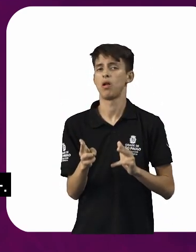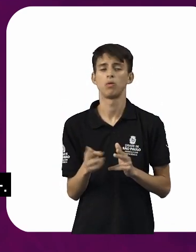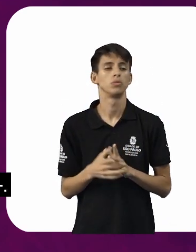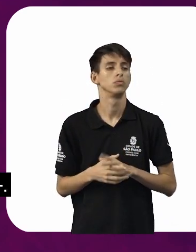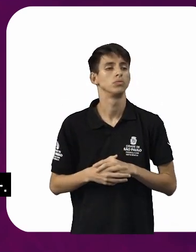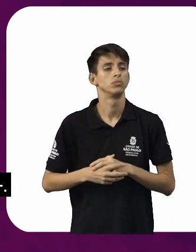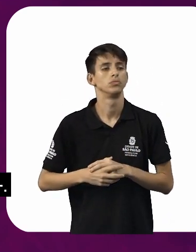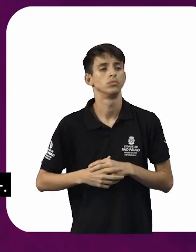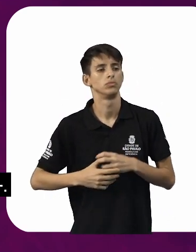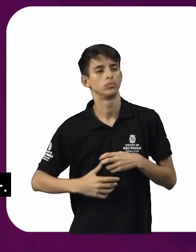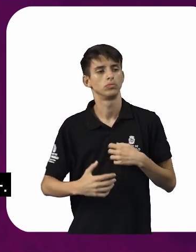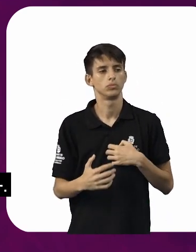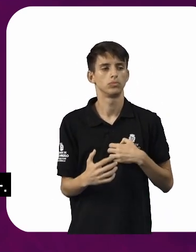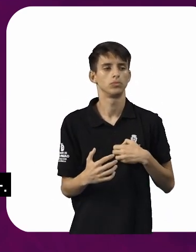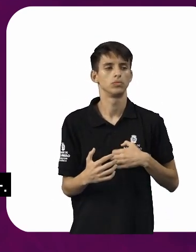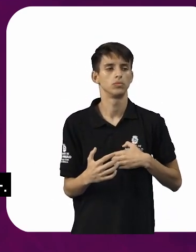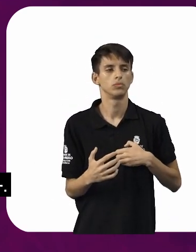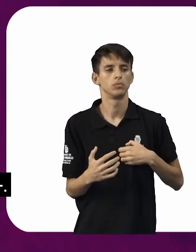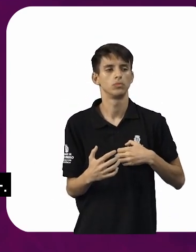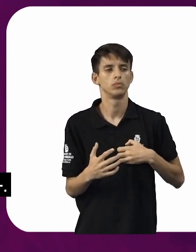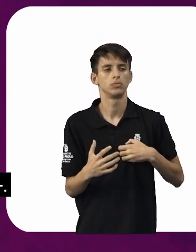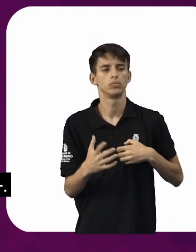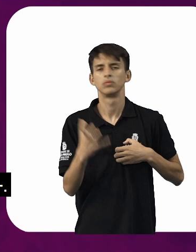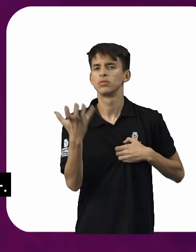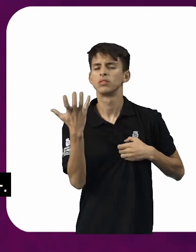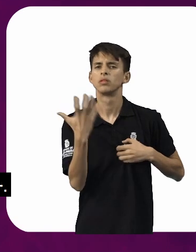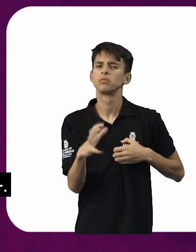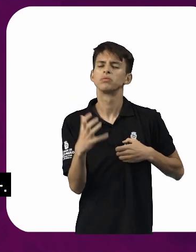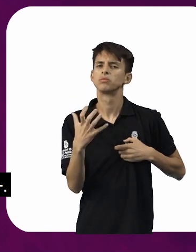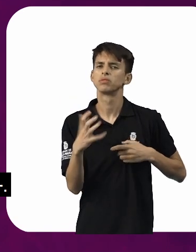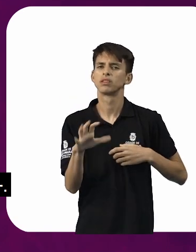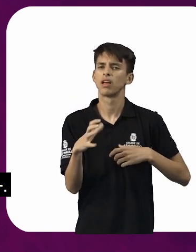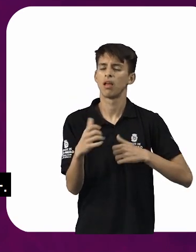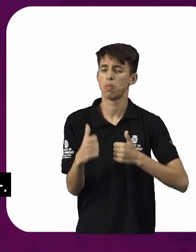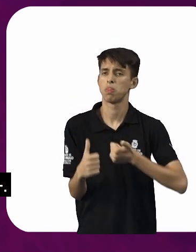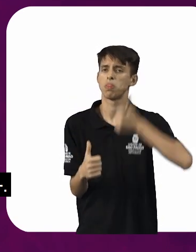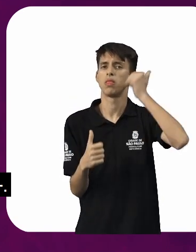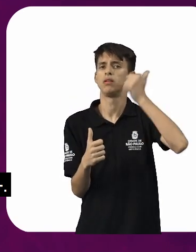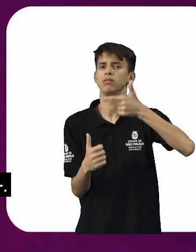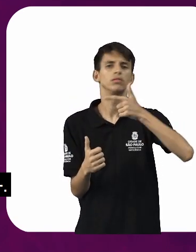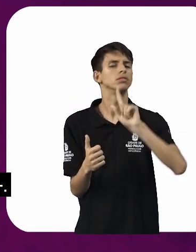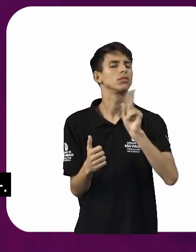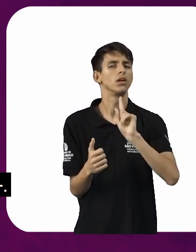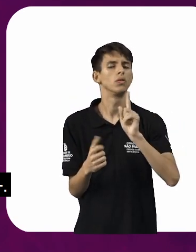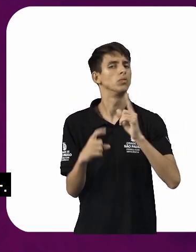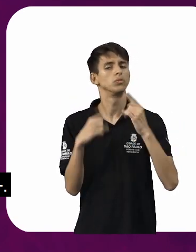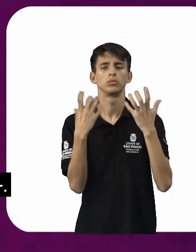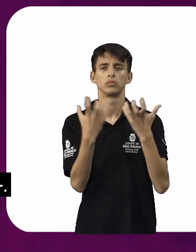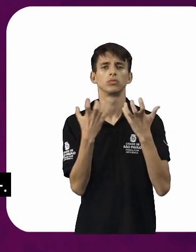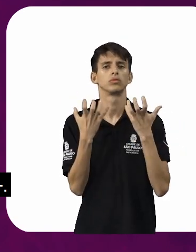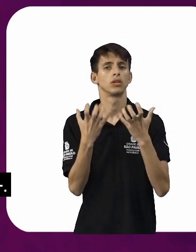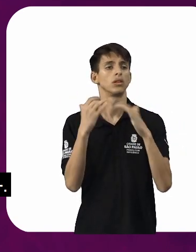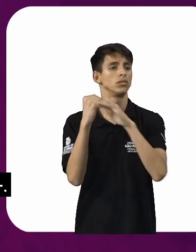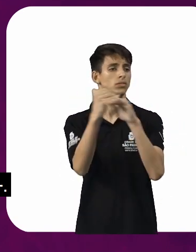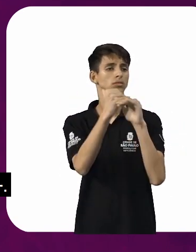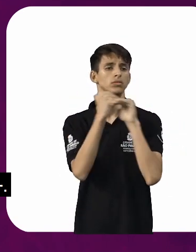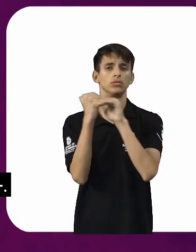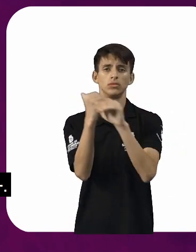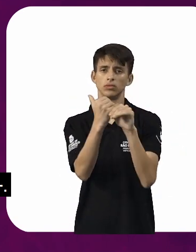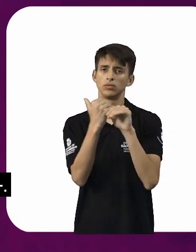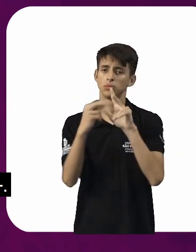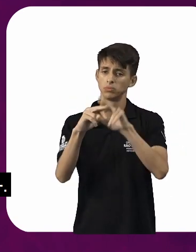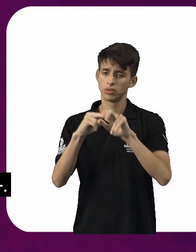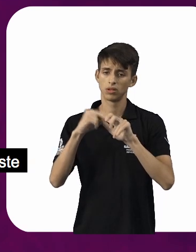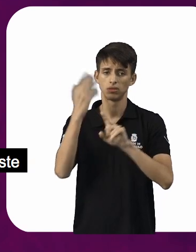exemplo. A gente não quer privilégio nenhum. A gente só não quer ser discriminado, agredido, ter direitos negados por